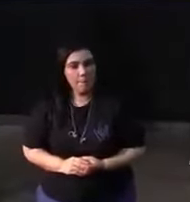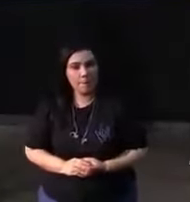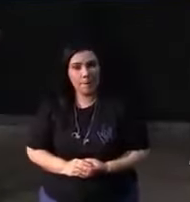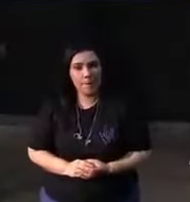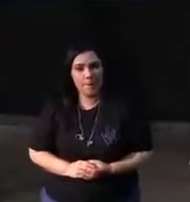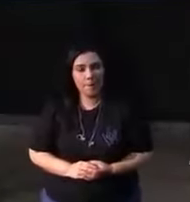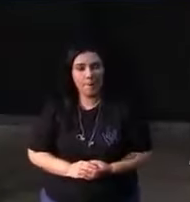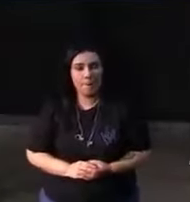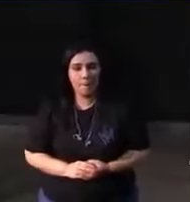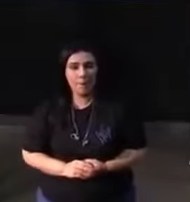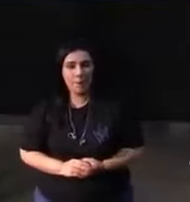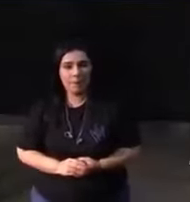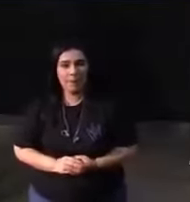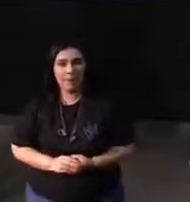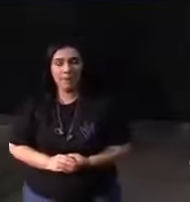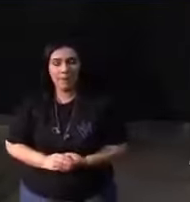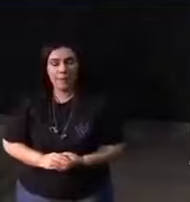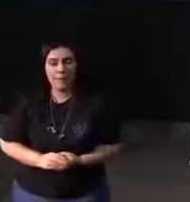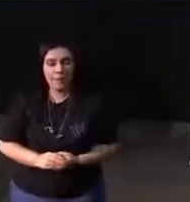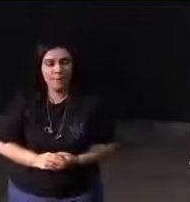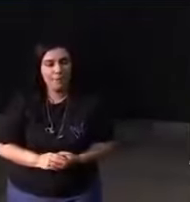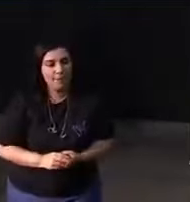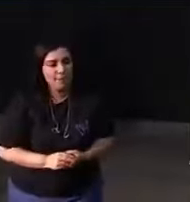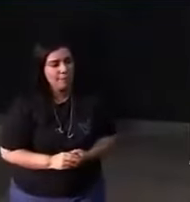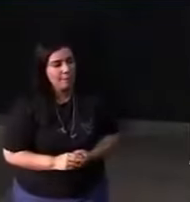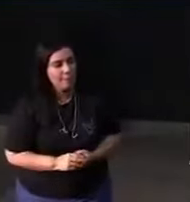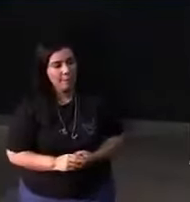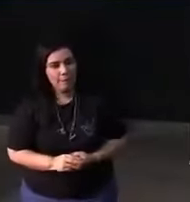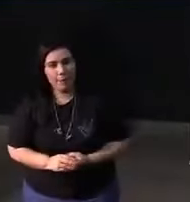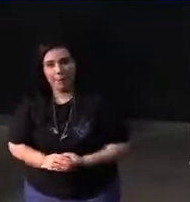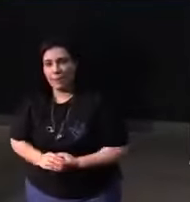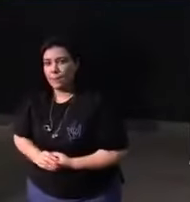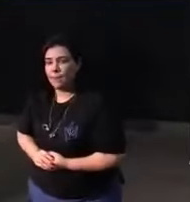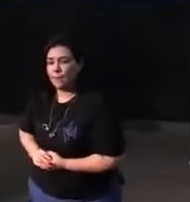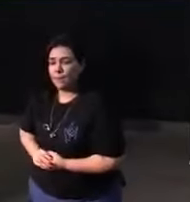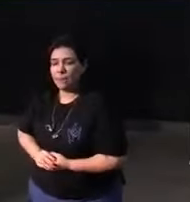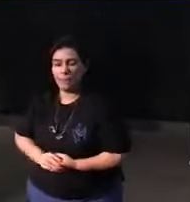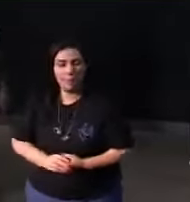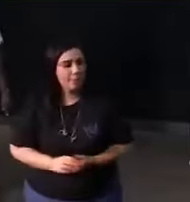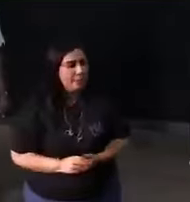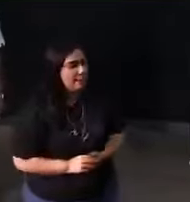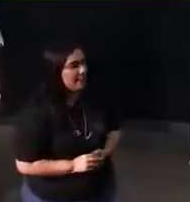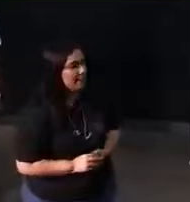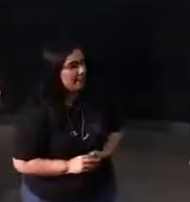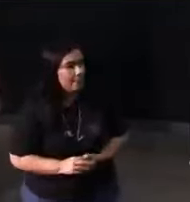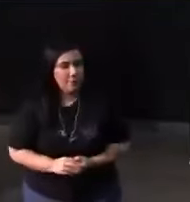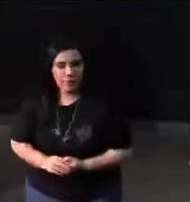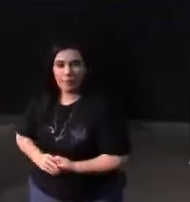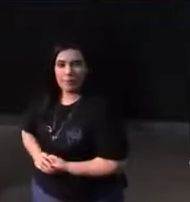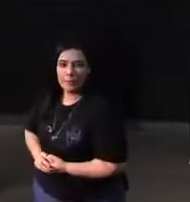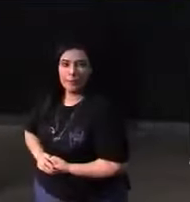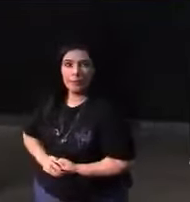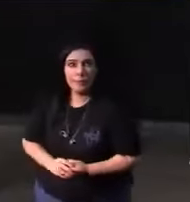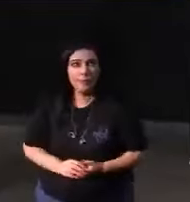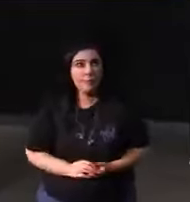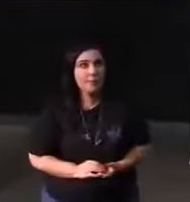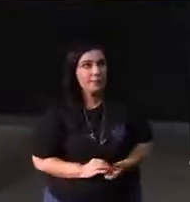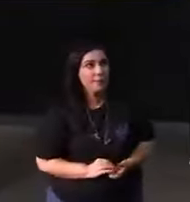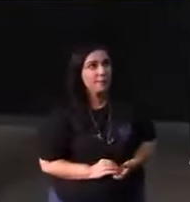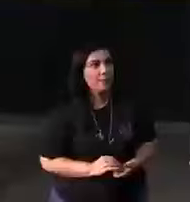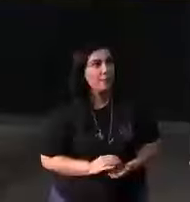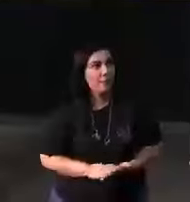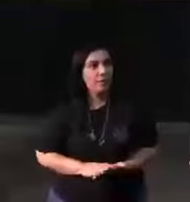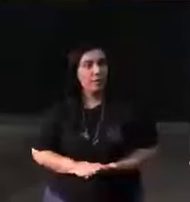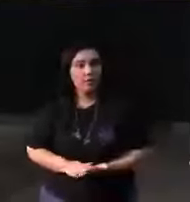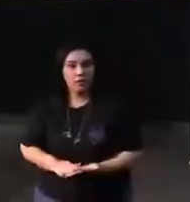espiritual. Isso, venha, venha, venha em nome de Jesus. Venha, venha, venha, venha em nome de Jesus. Venha,